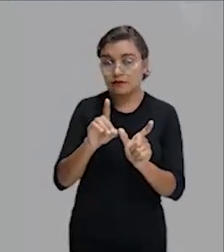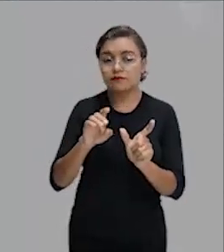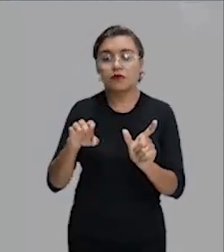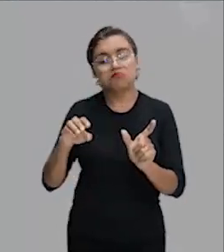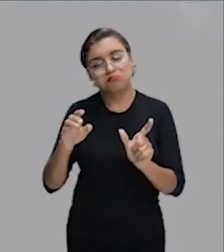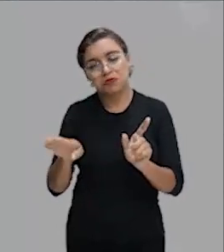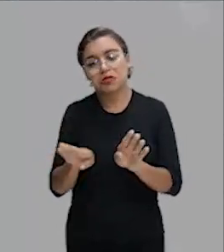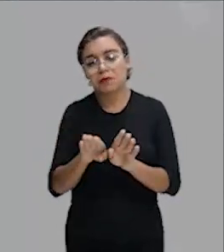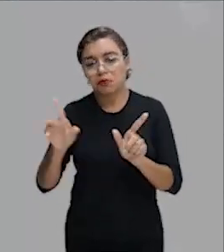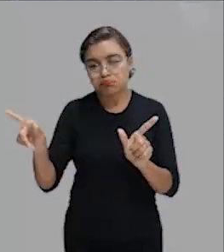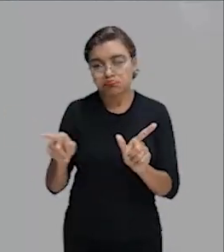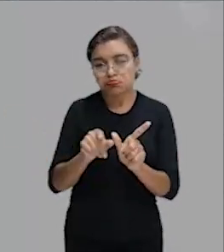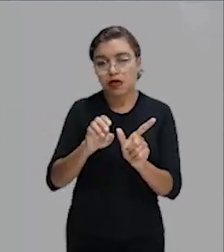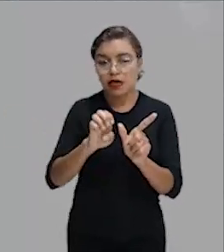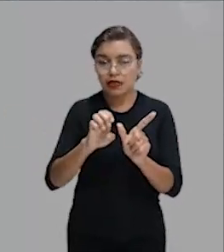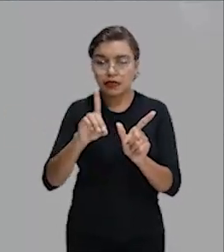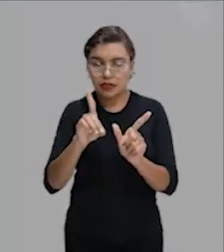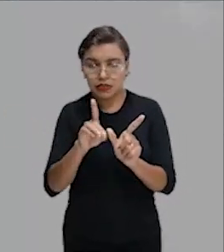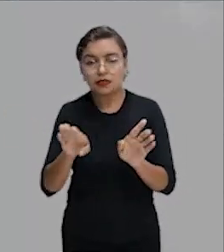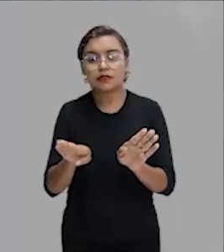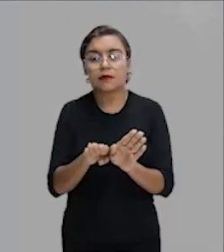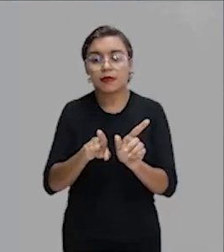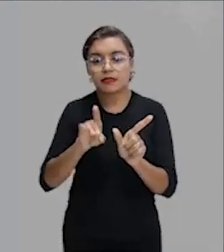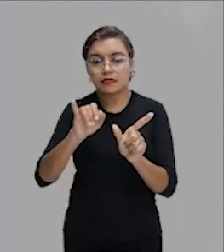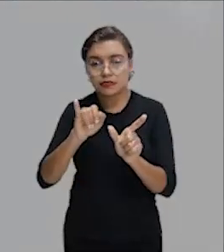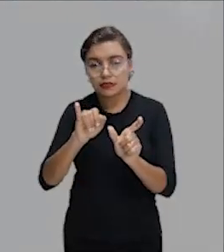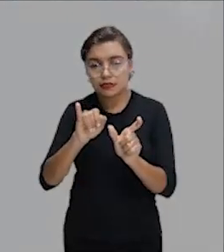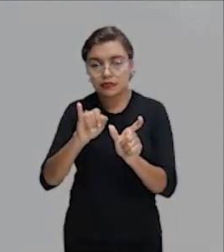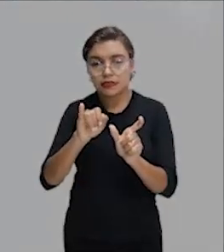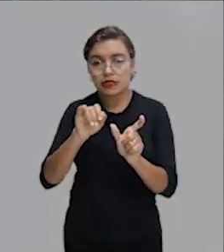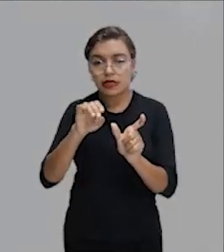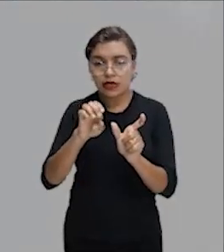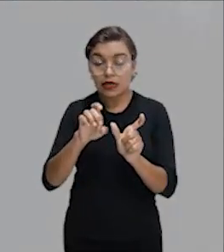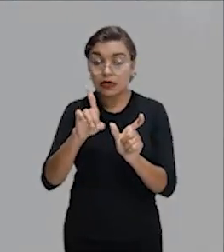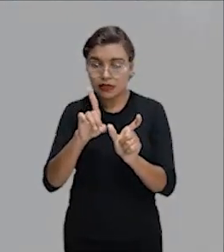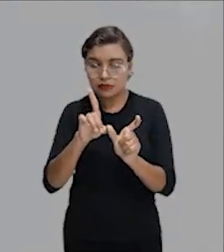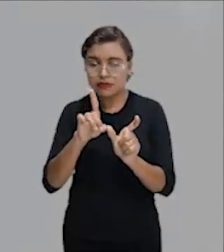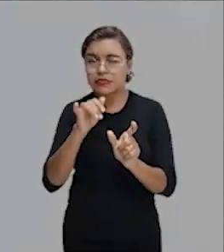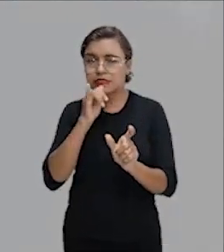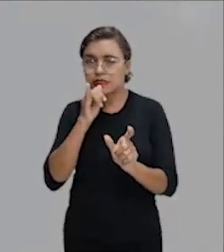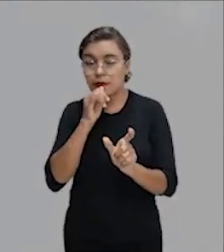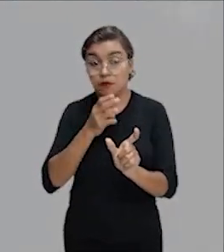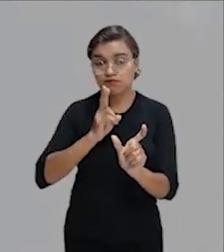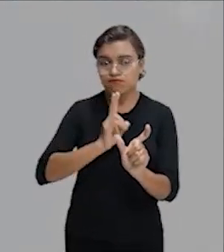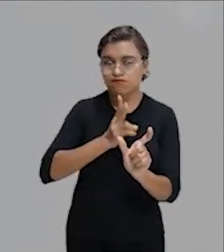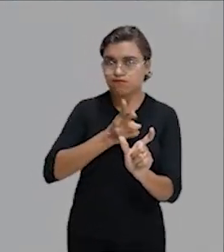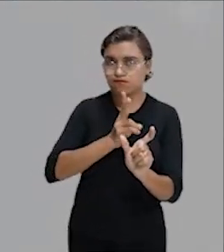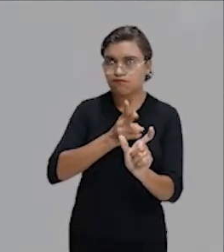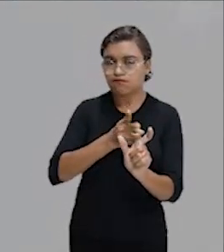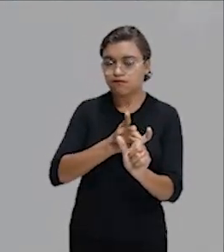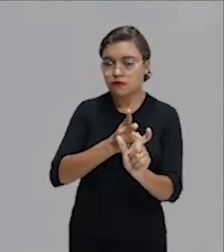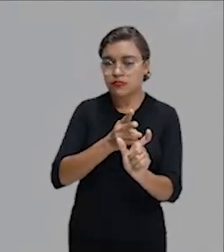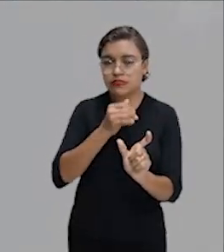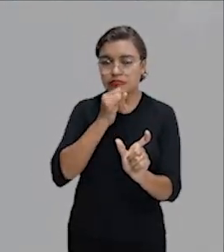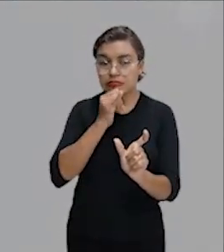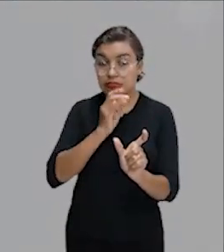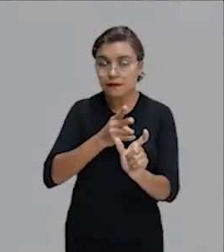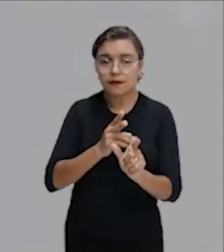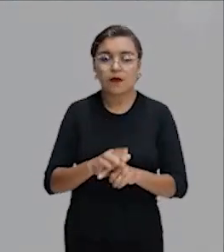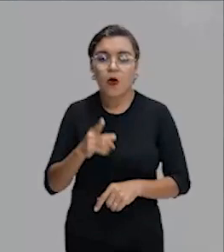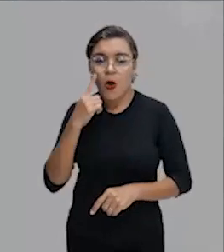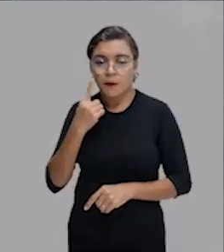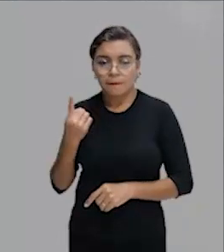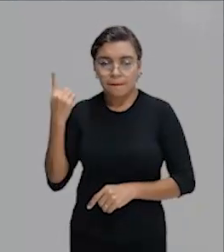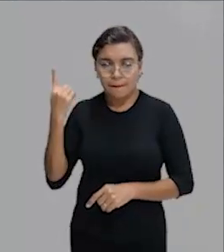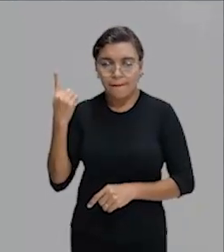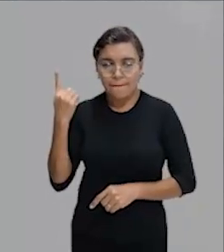que o radical do verbo não muda. A raiz da palavra fica igual. Olha só o verbo dance, que é dançar. Fica danced,